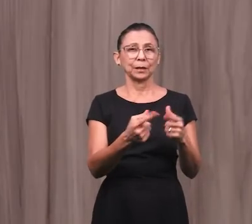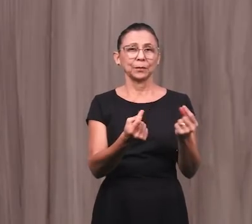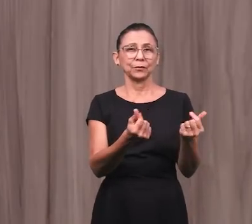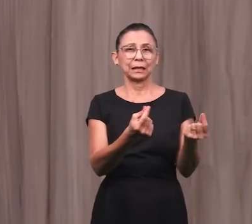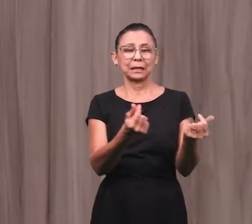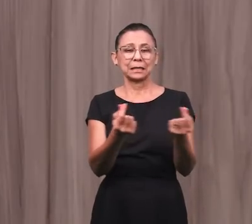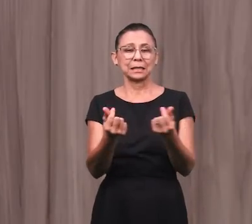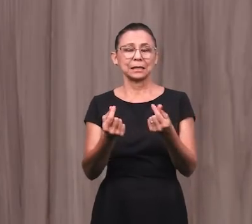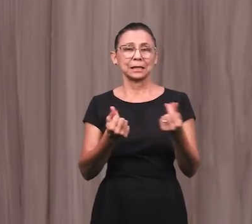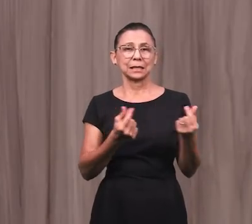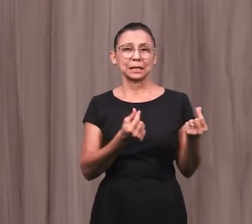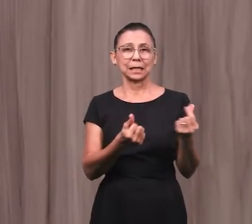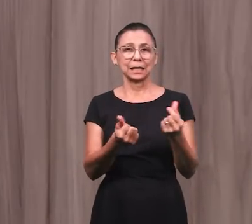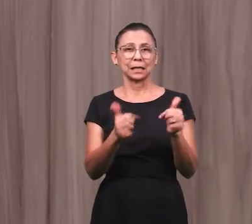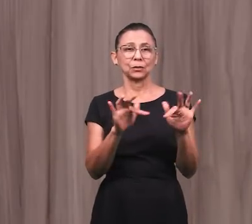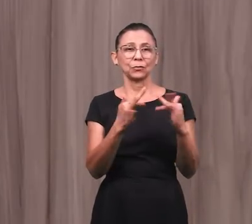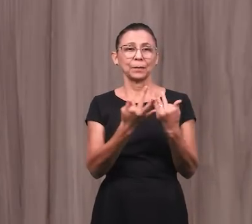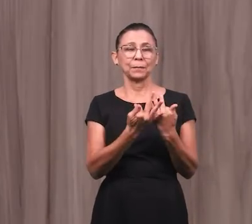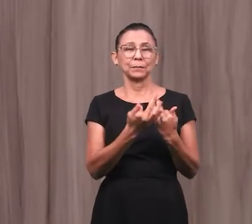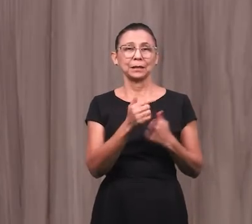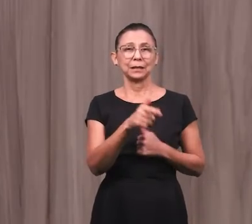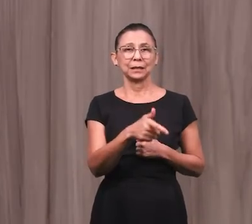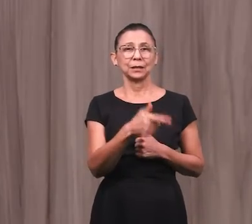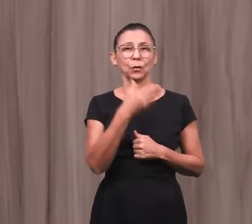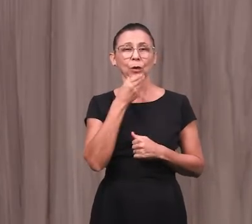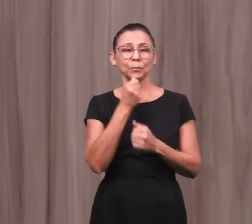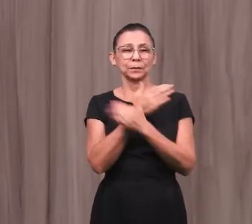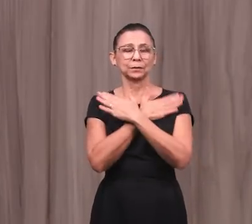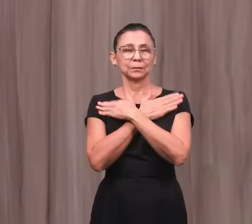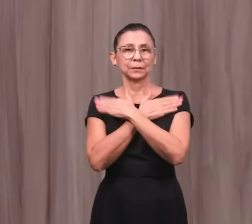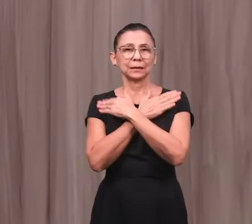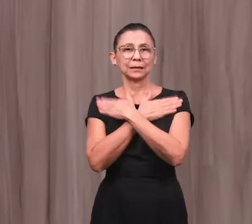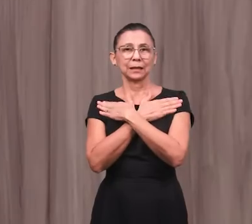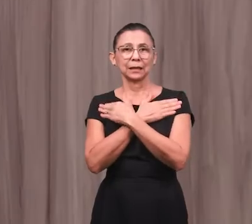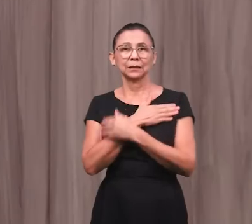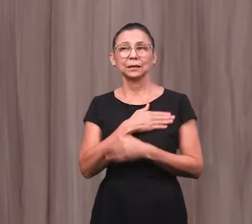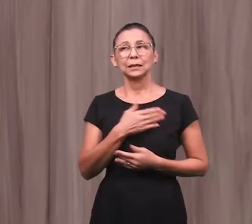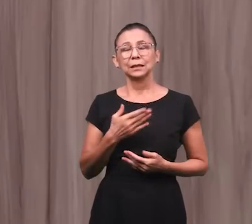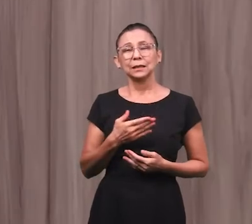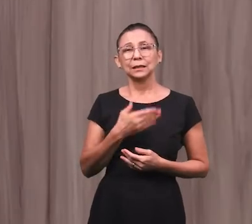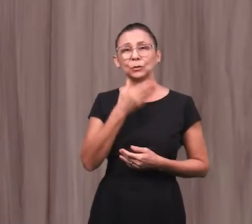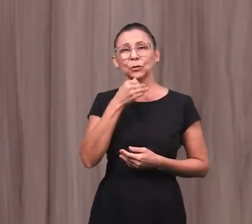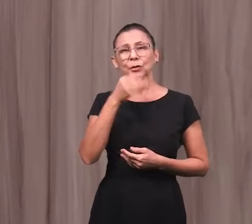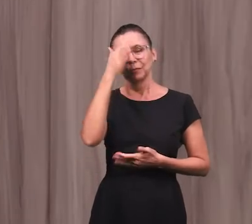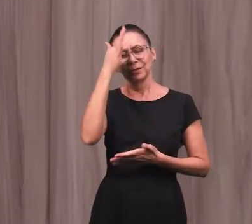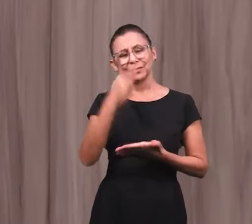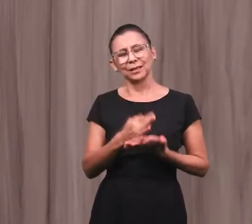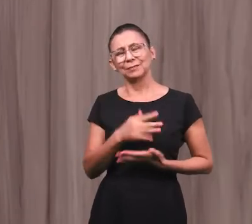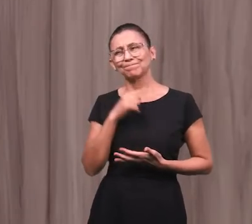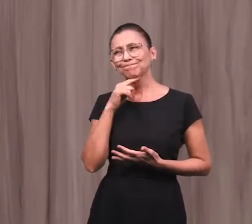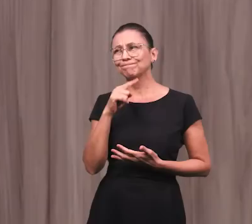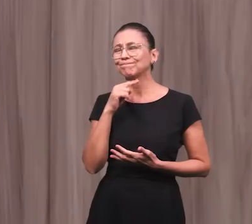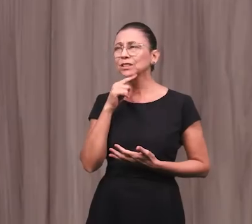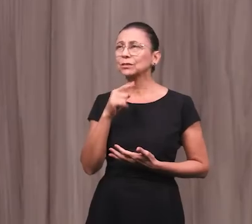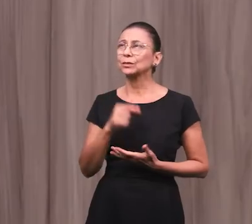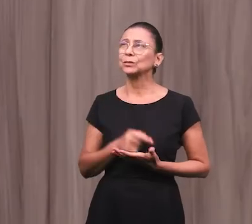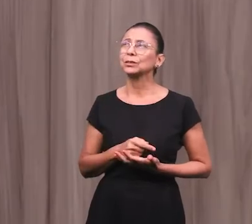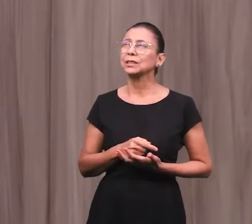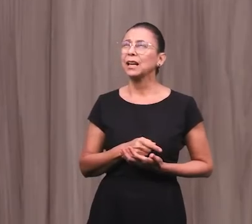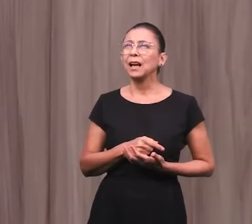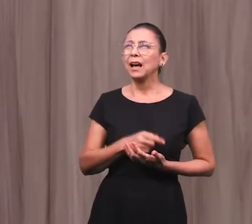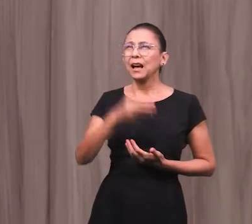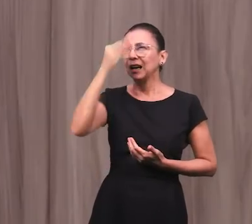ao fato dele estar desempregado. Ele tem tido dúvida a respeito de sua fé e tem pensado em desistir